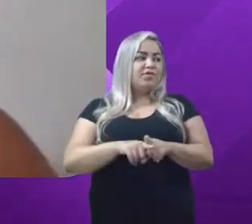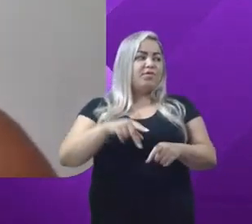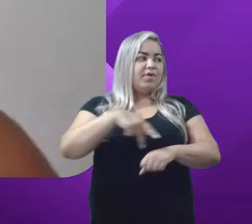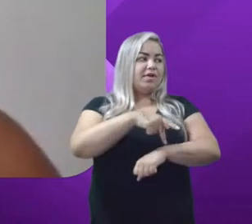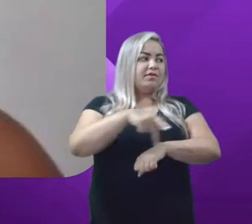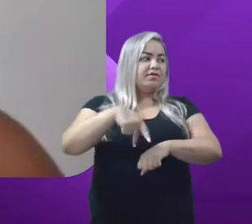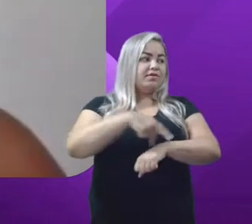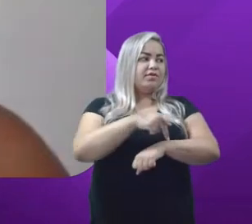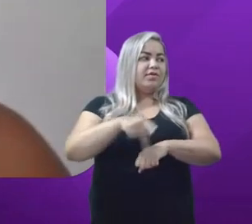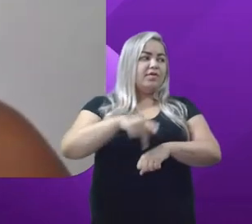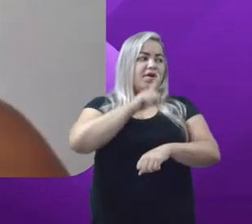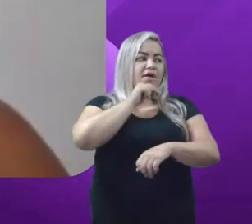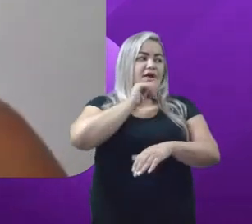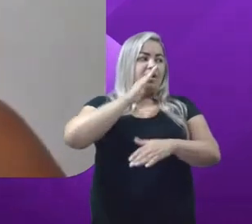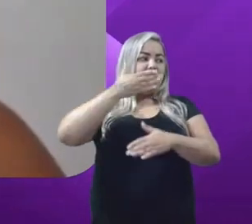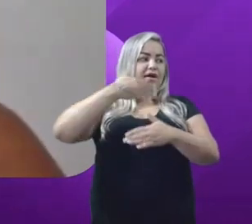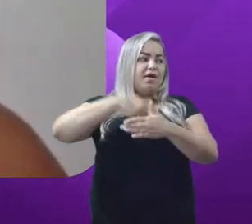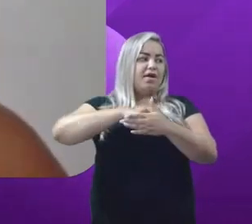que acabaram